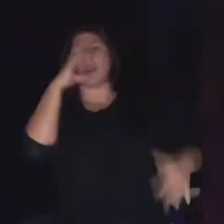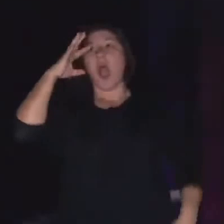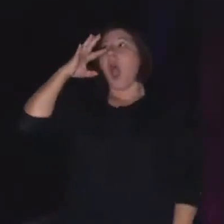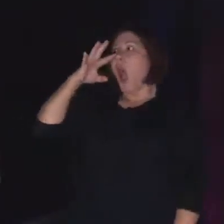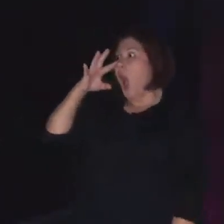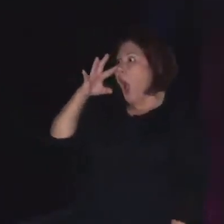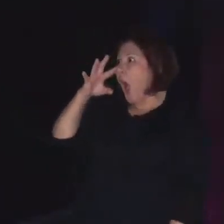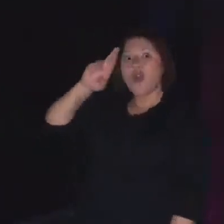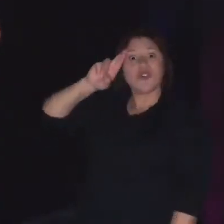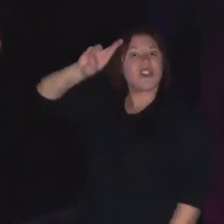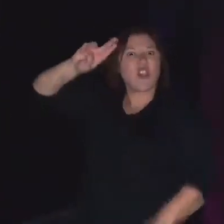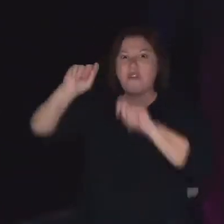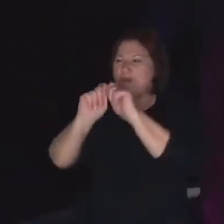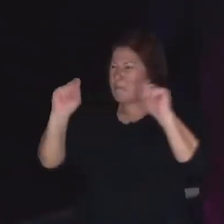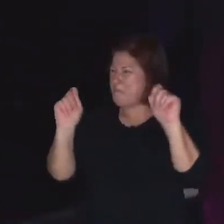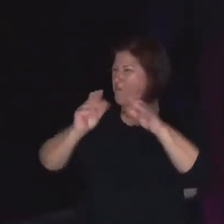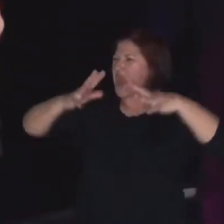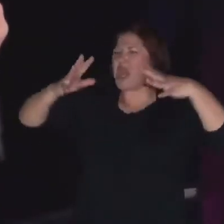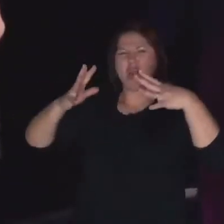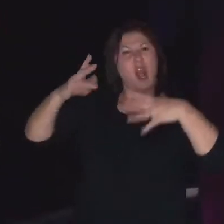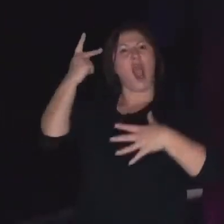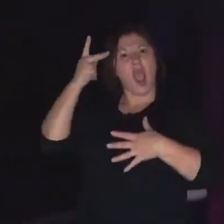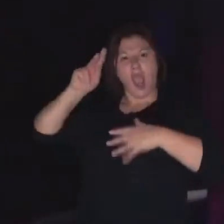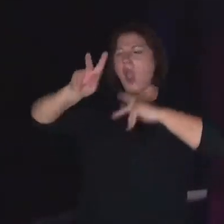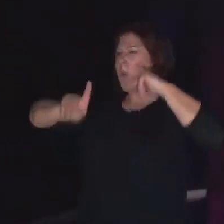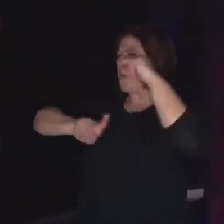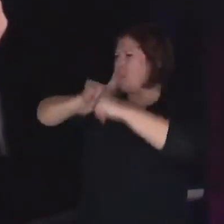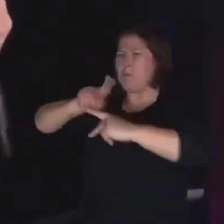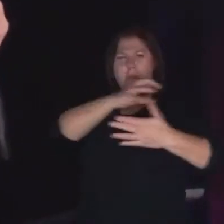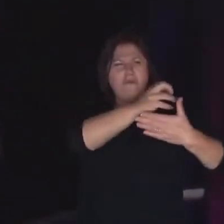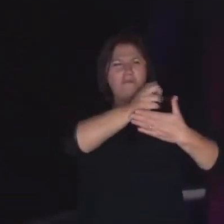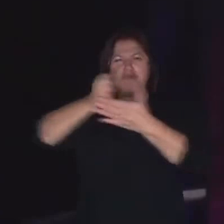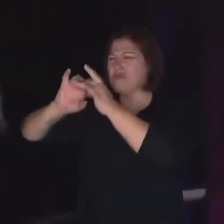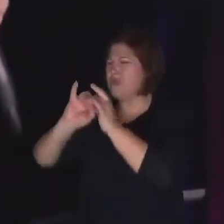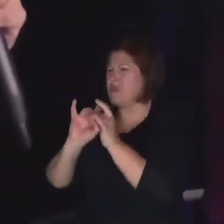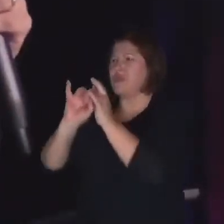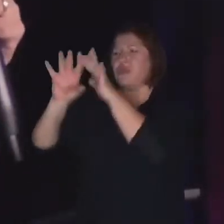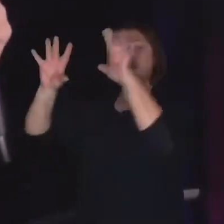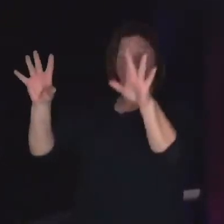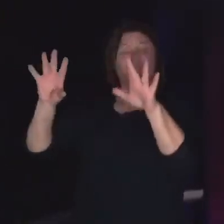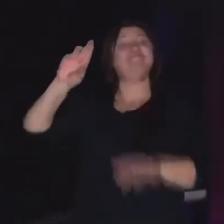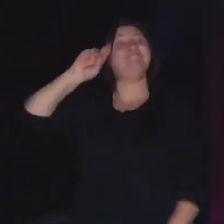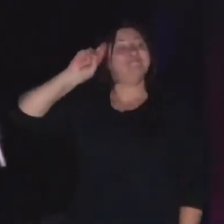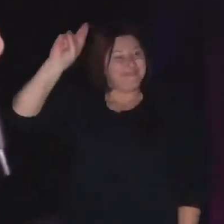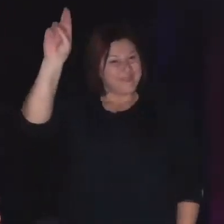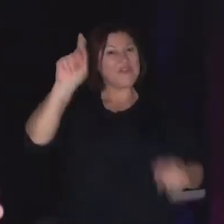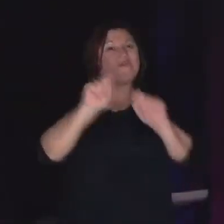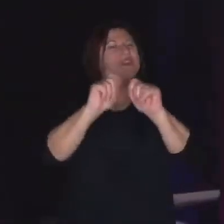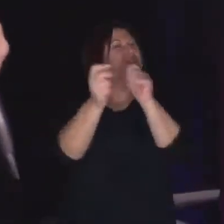povo. Sim, coisas grandiosas fez o Senhor por nós. Por isso estamos alegres.